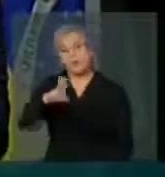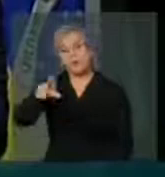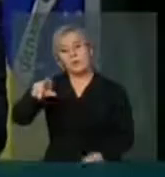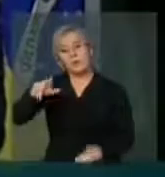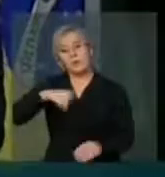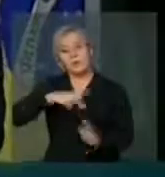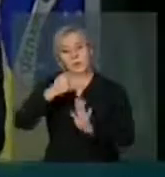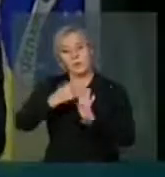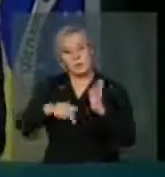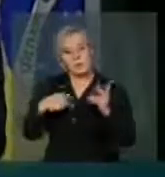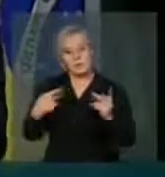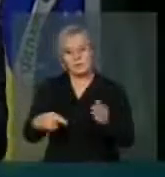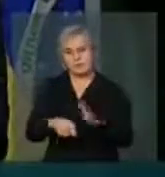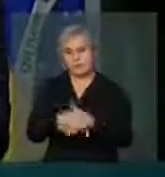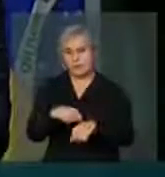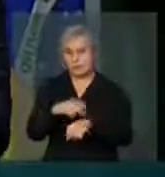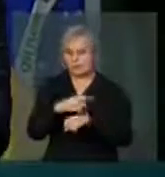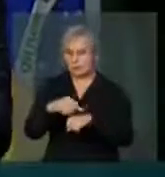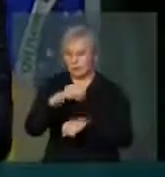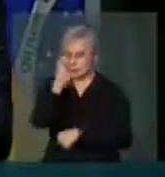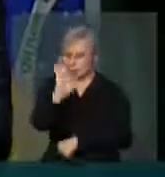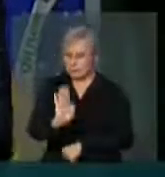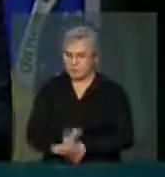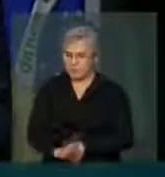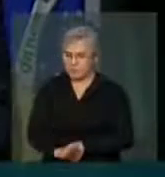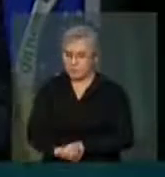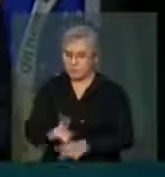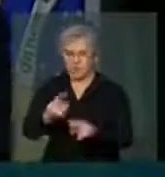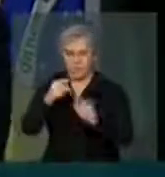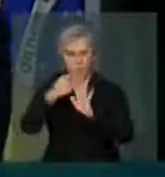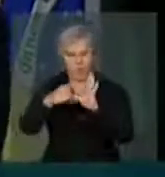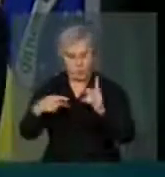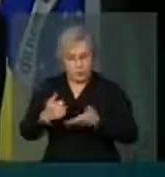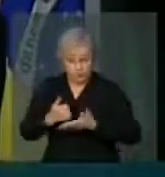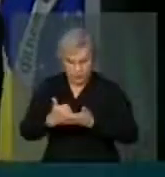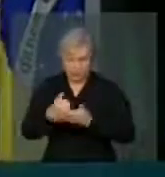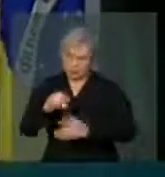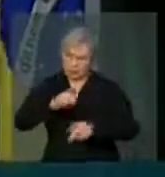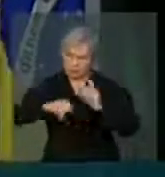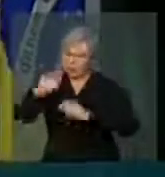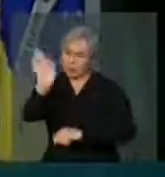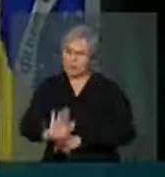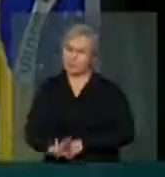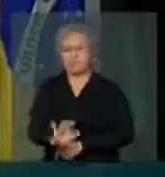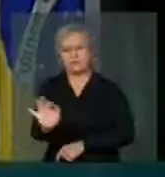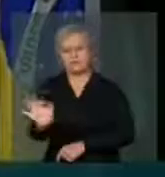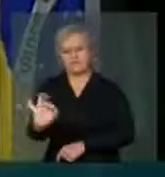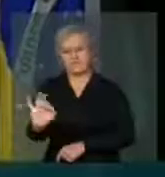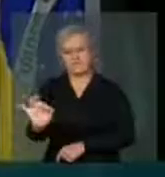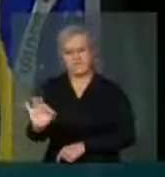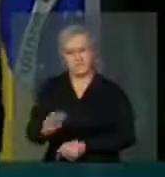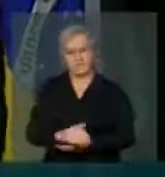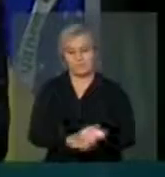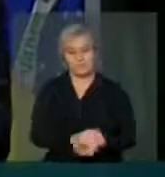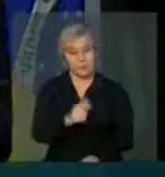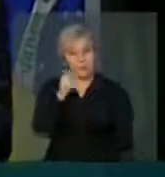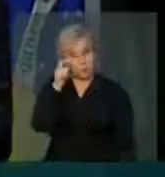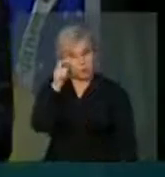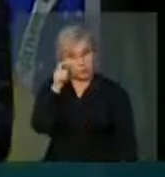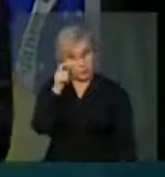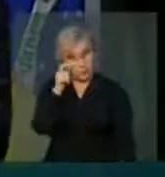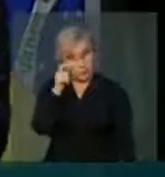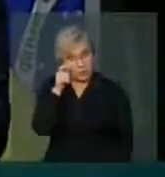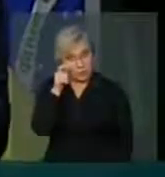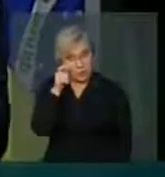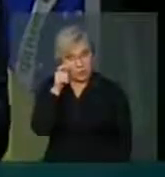Estado, um projeto de Brasil, um projeto para a população brasileira. Os interesses dos